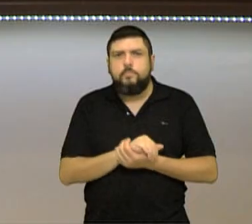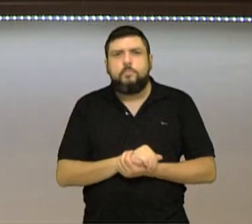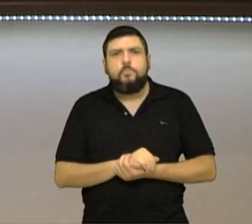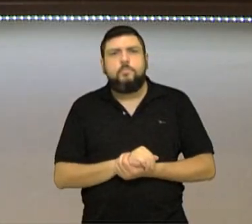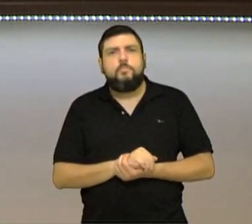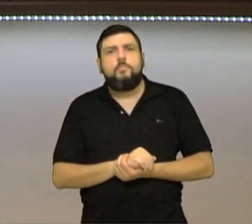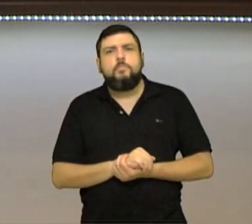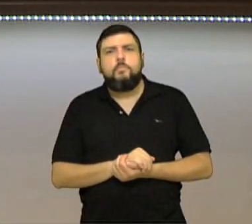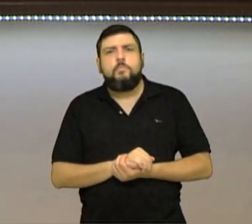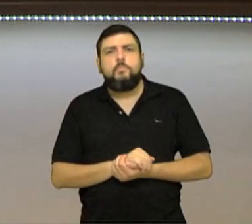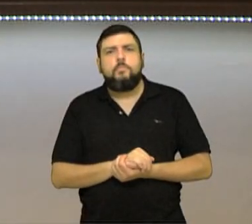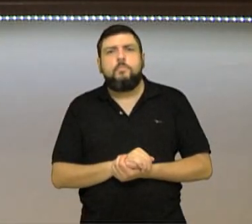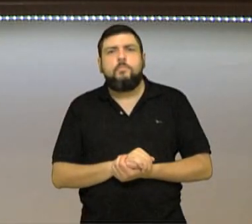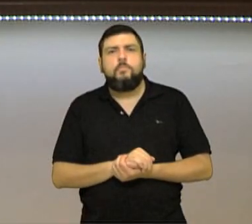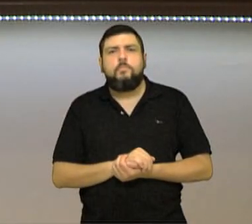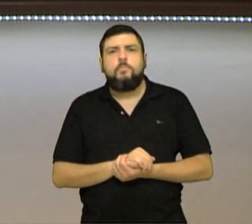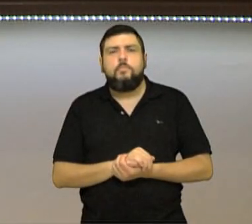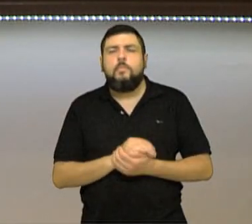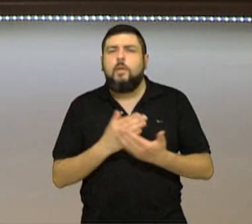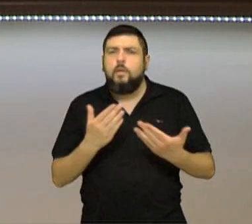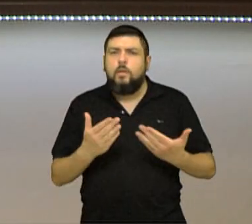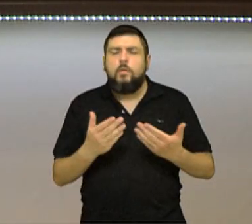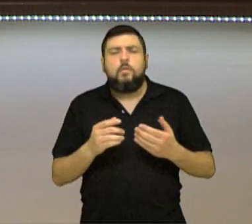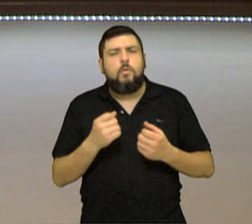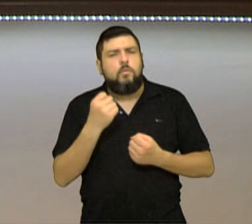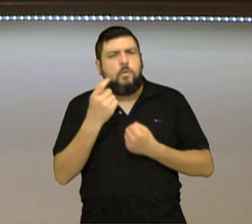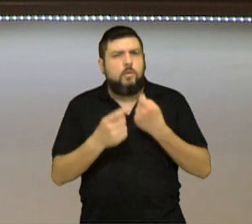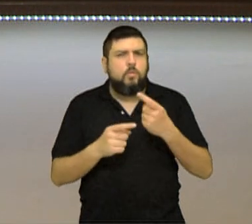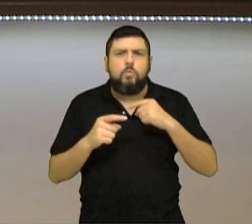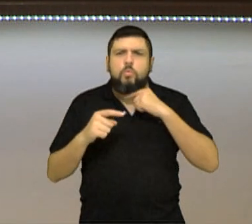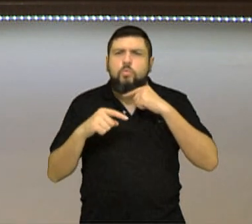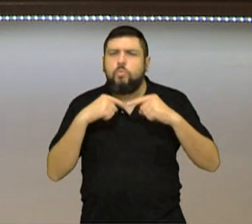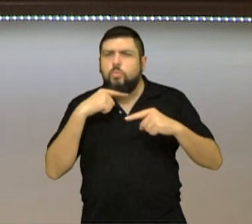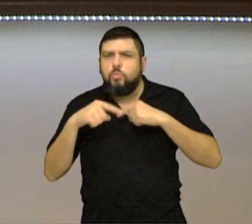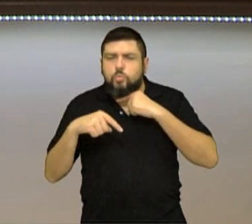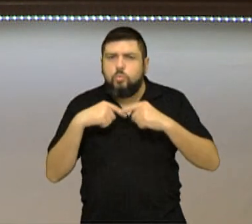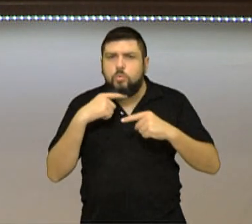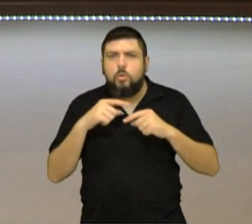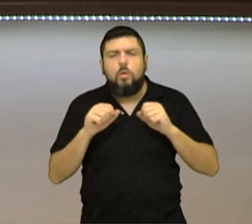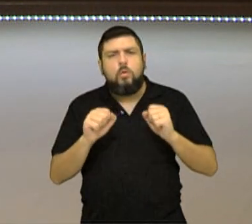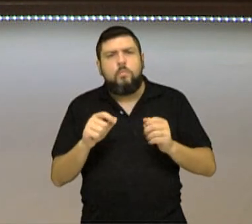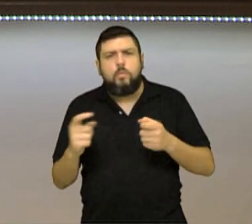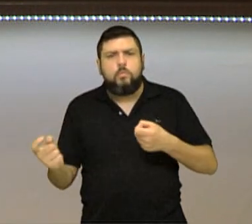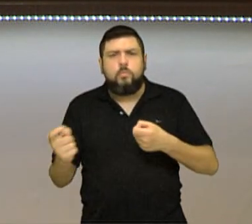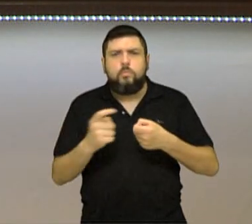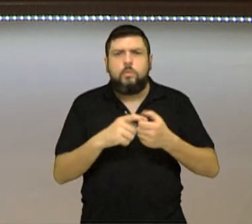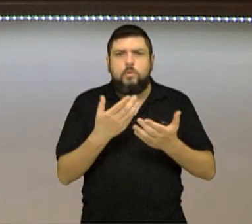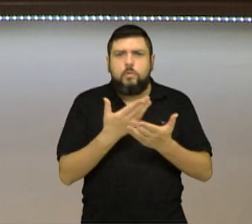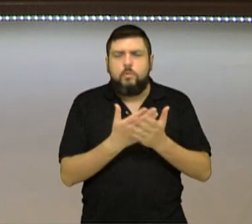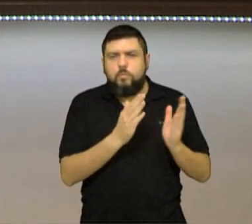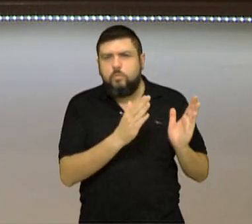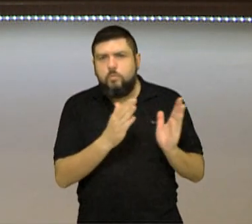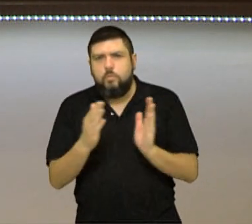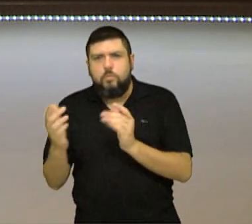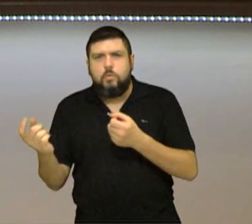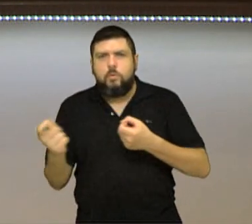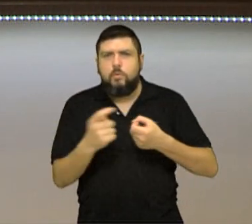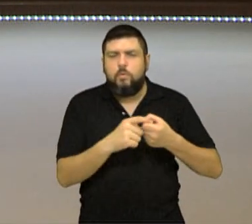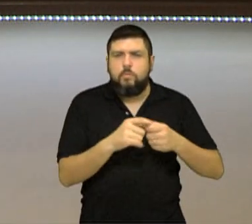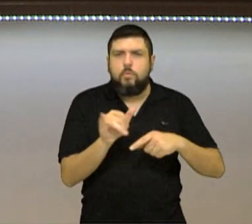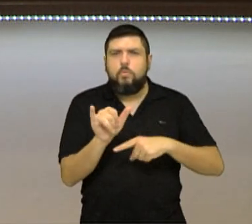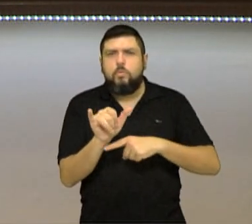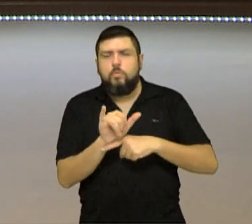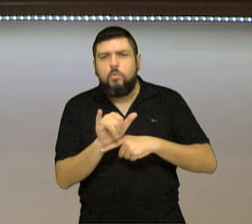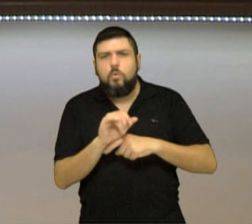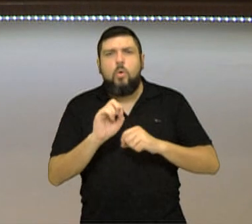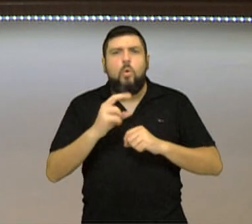Então, muitas dúvidas podem ter ficado, né? Você pode, assim, ver e rever essa aula quantas vezes for necessário pelo YouTube, tirar dúvidas